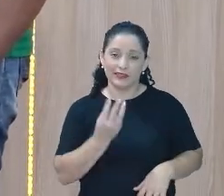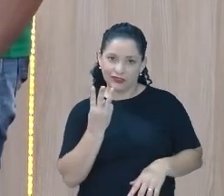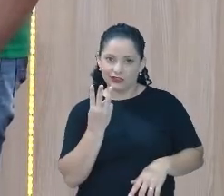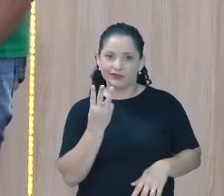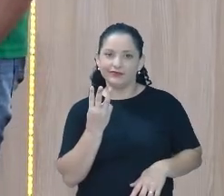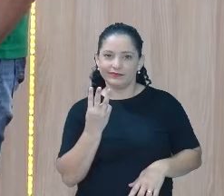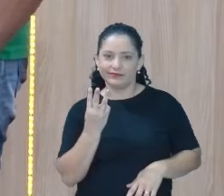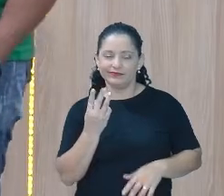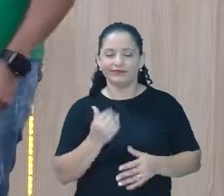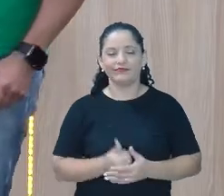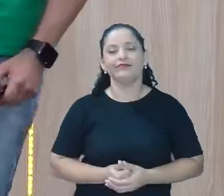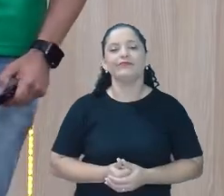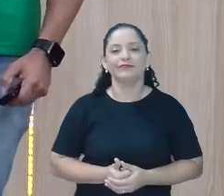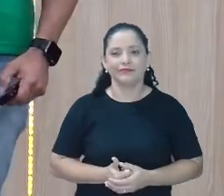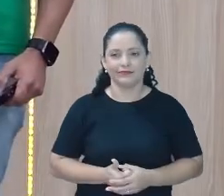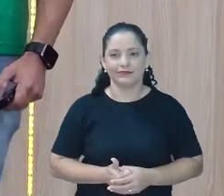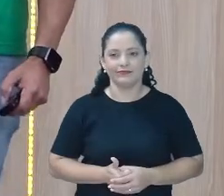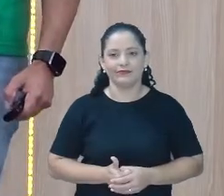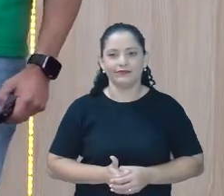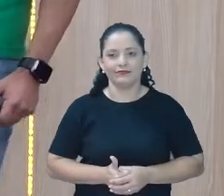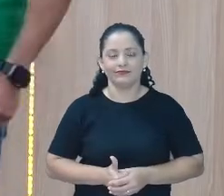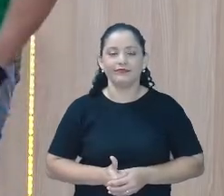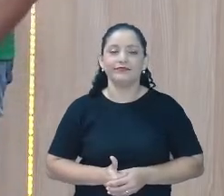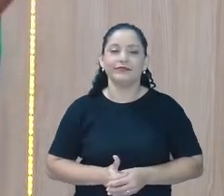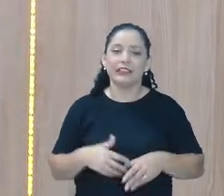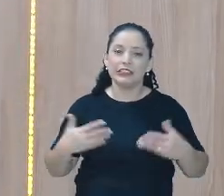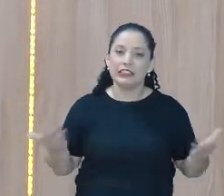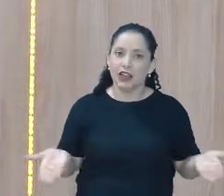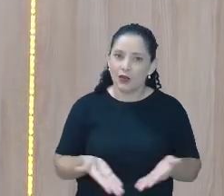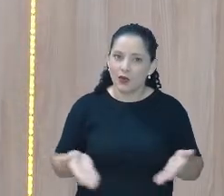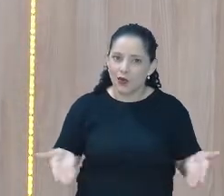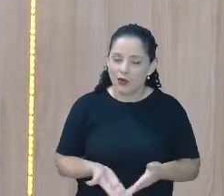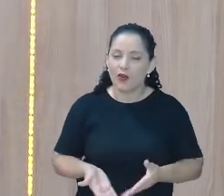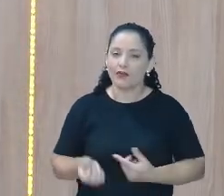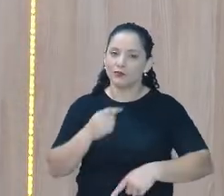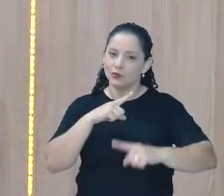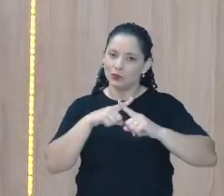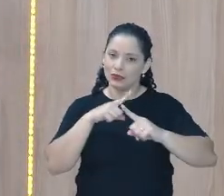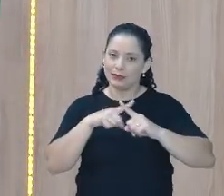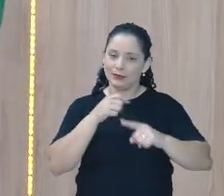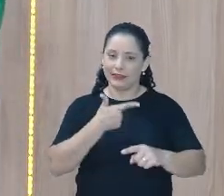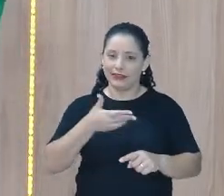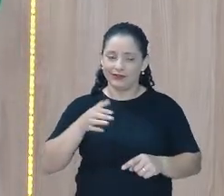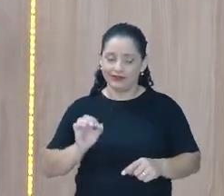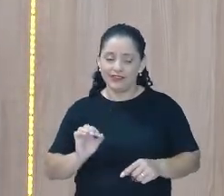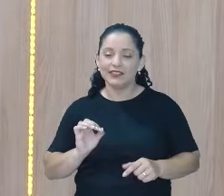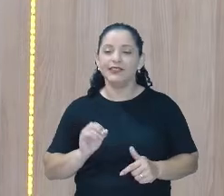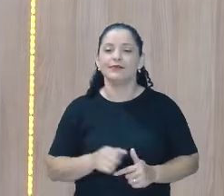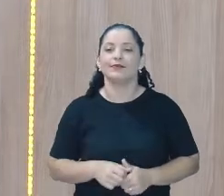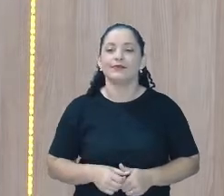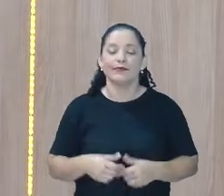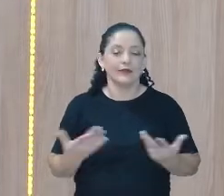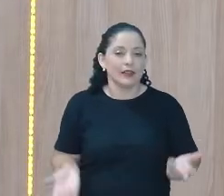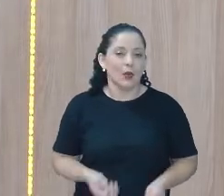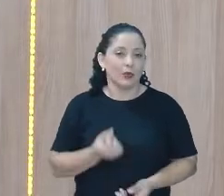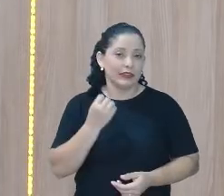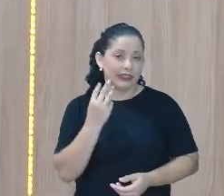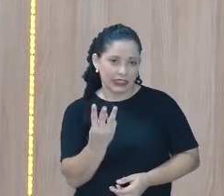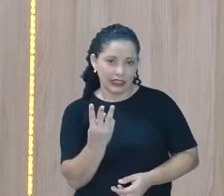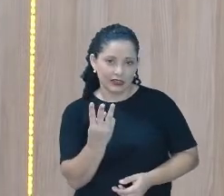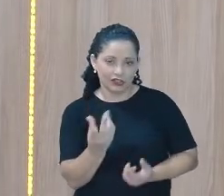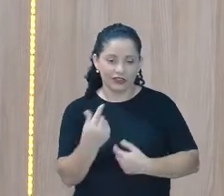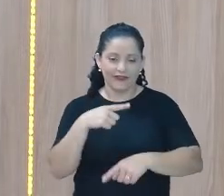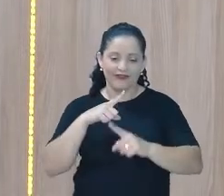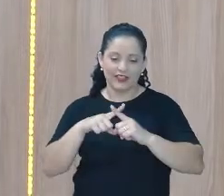certo? Esse 3 eu vou multiplicar pelo 20, do mesmo jeito que eu fiz lá com o 2 vezes 5, tá? Então,